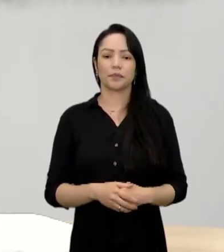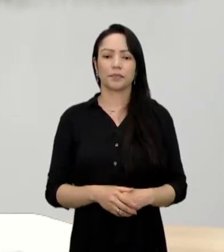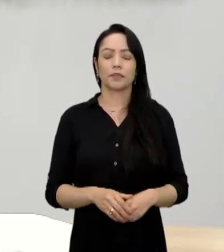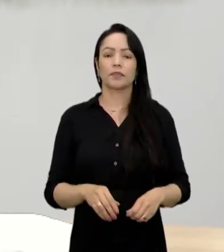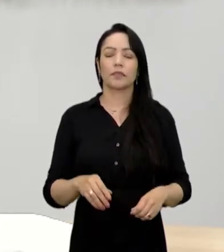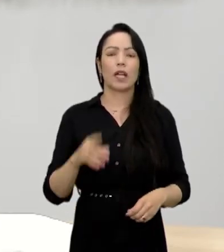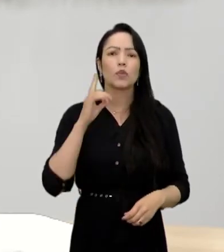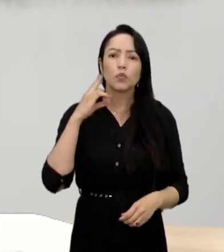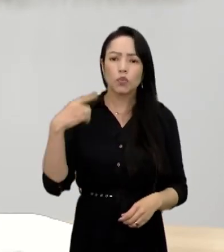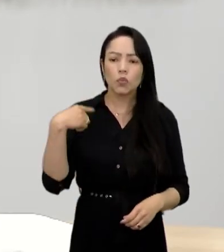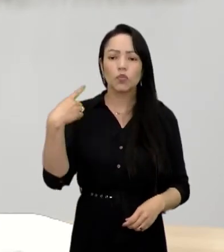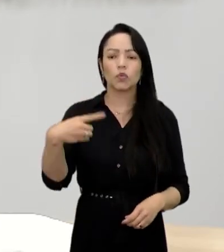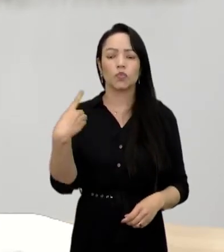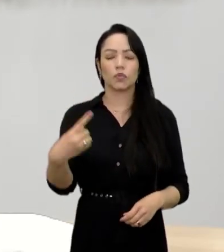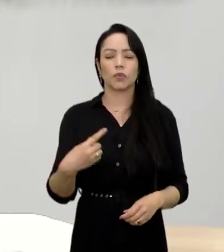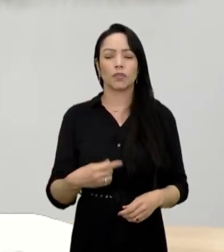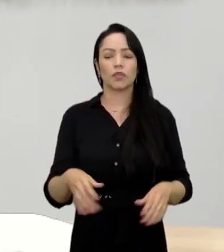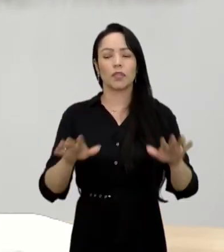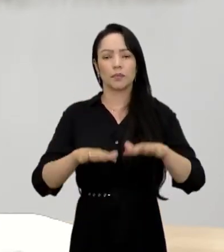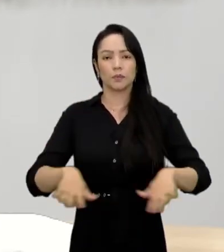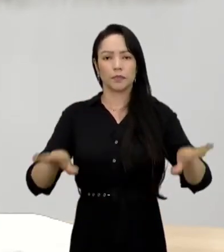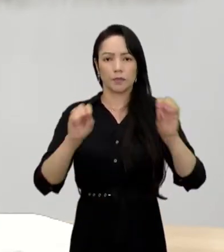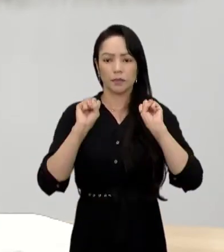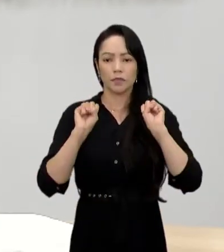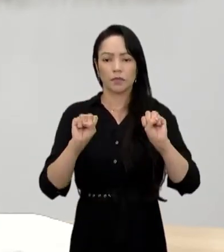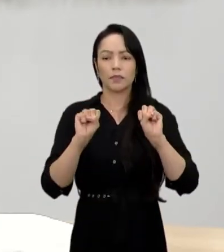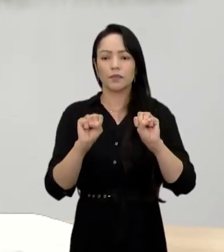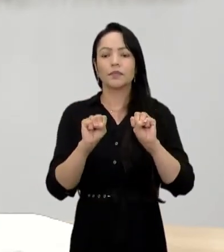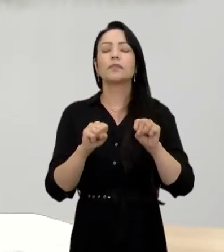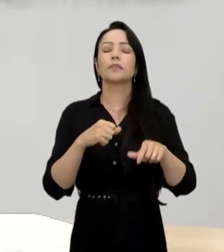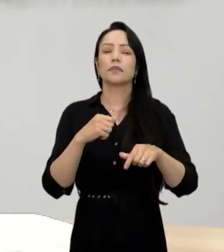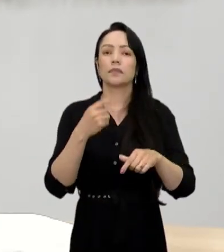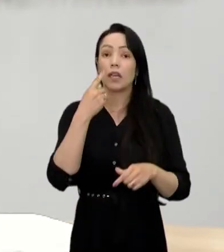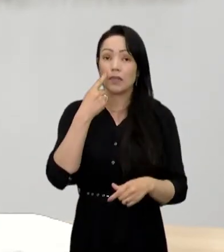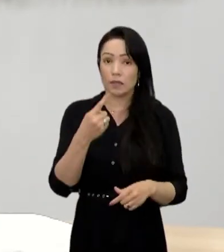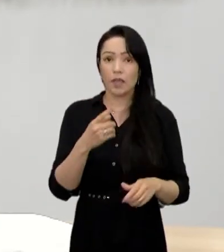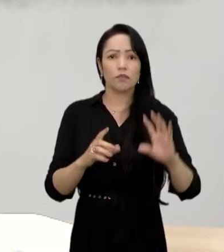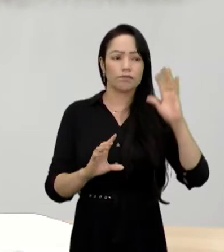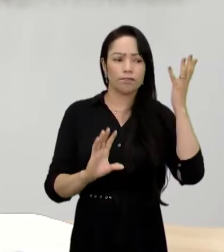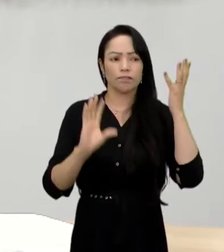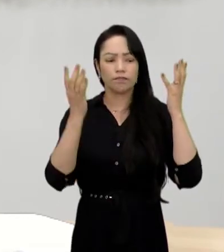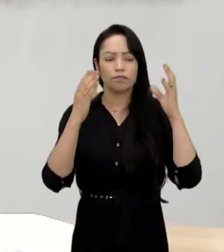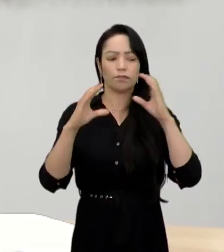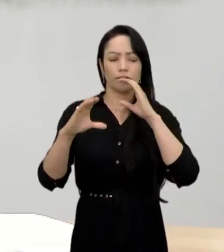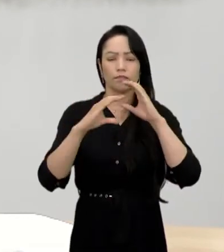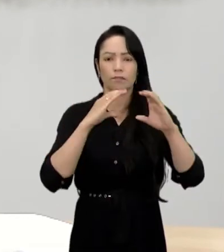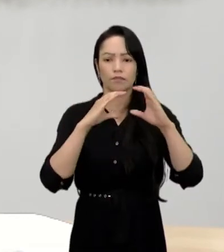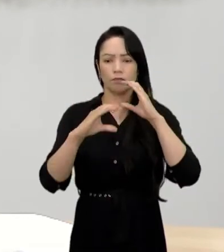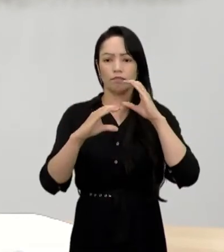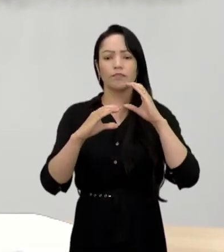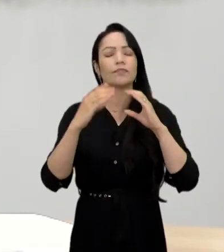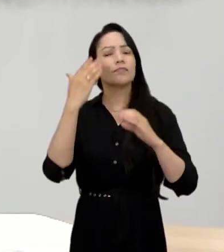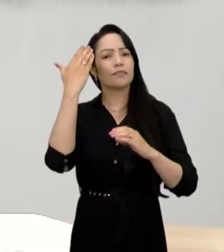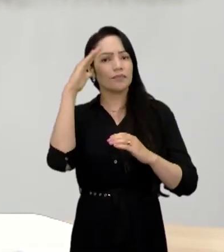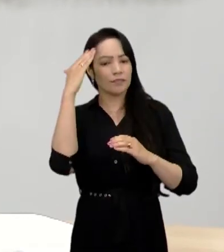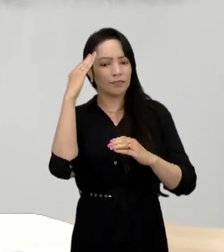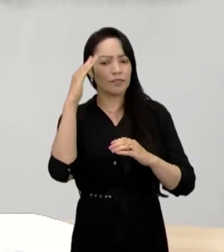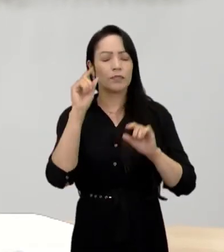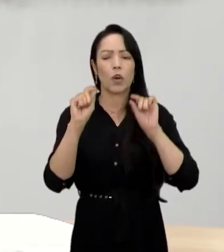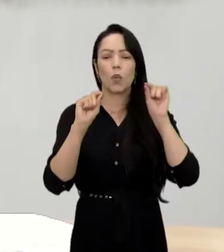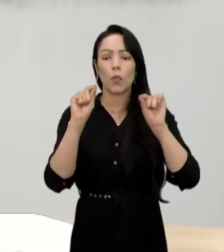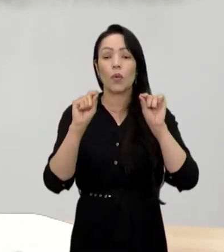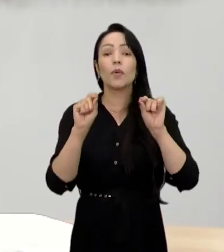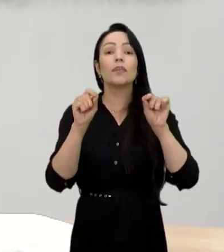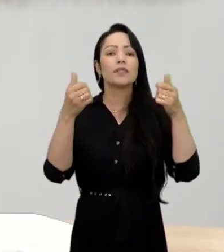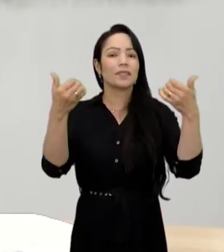cada dia nós possamos lidar com as situações de comunicação, entendendo quem